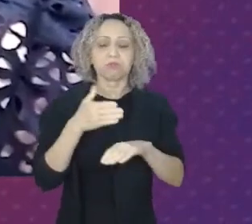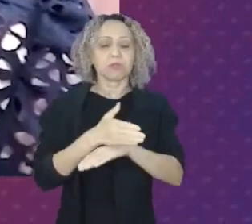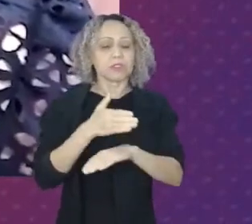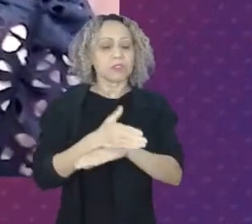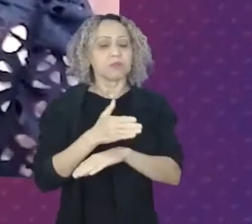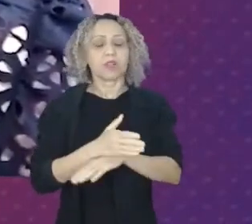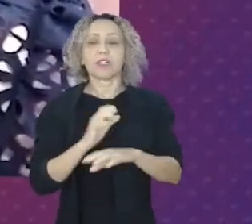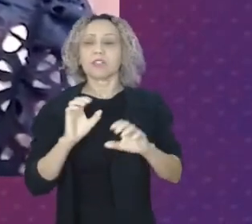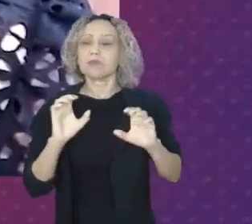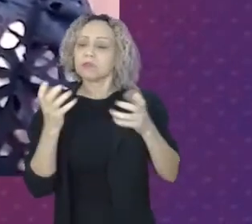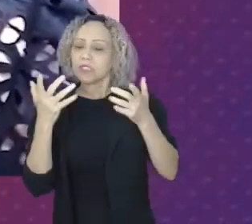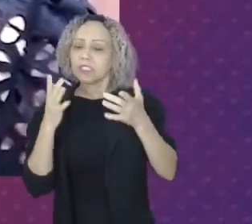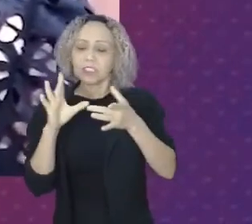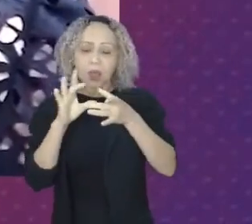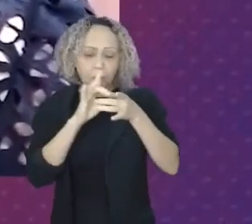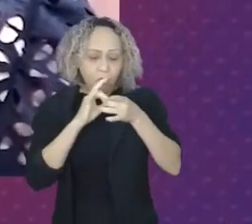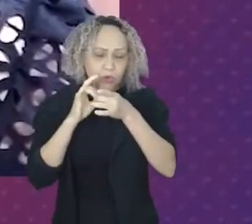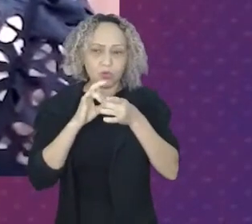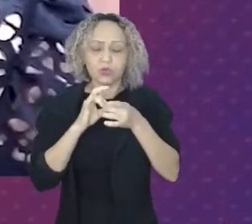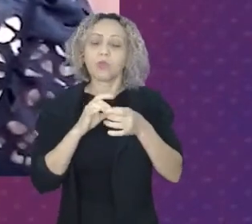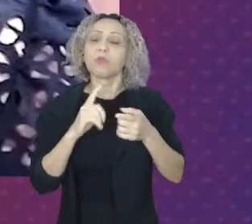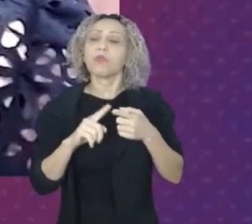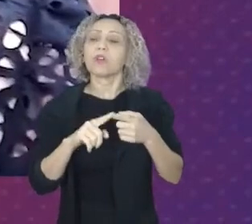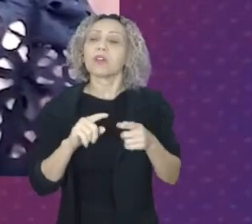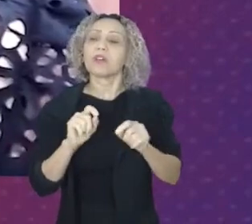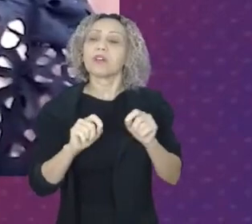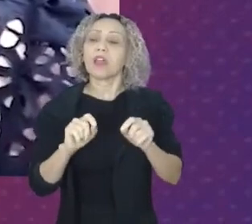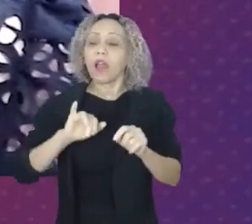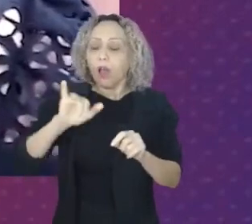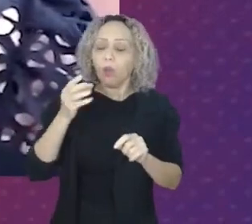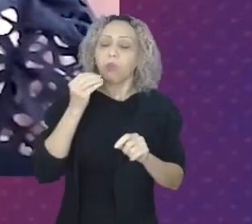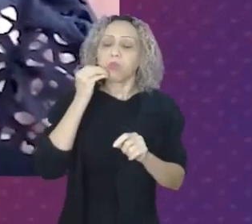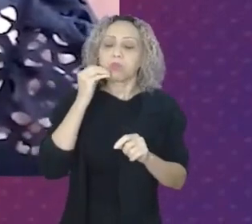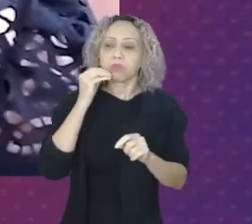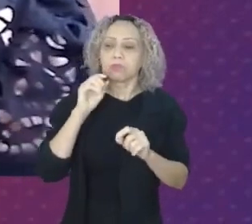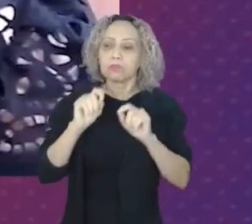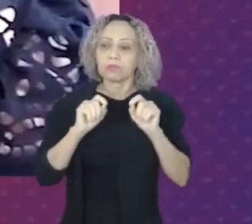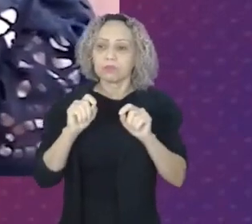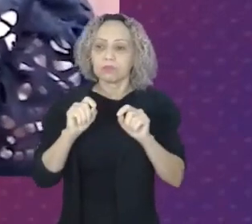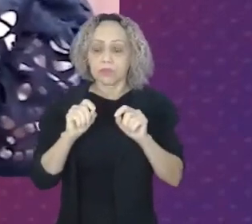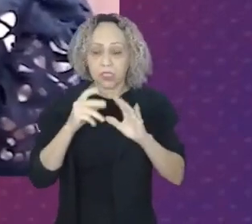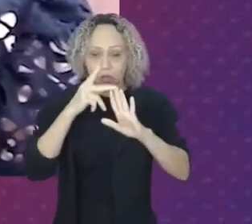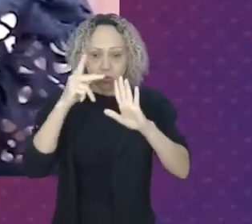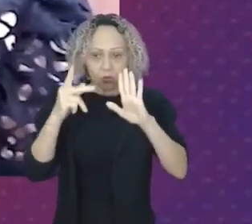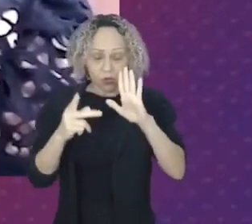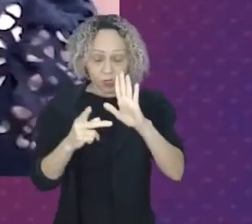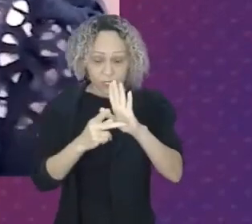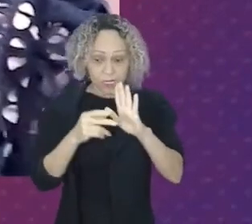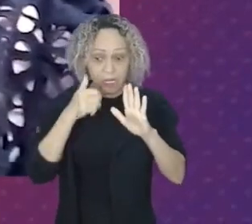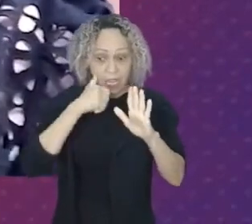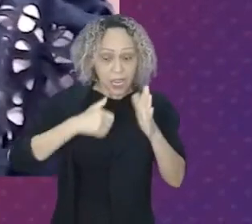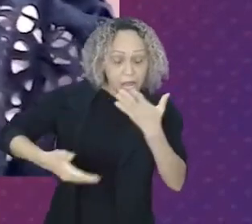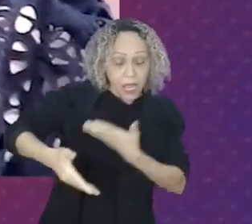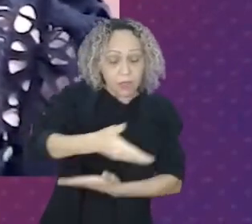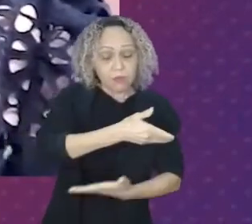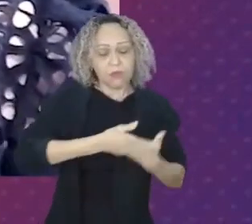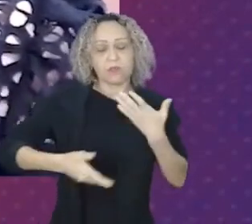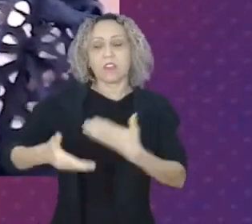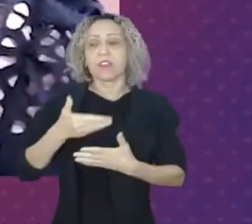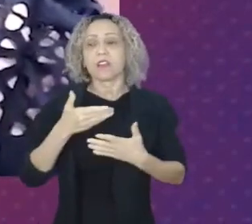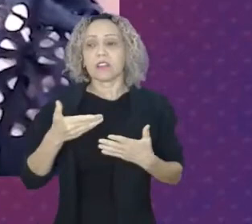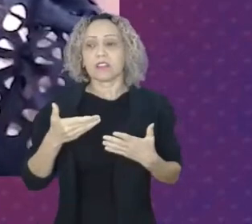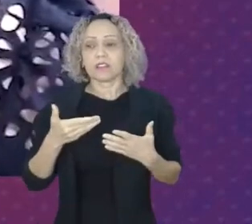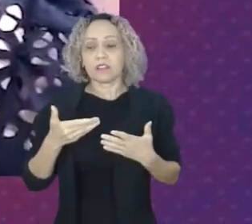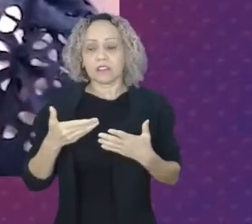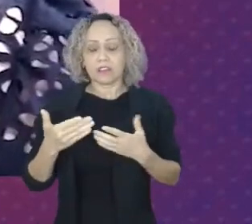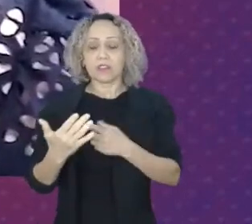eventos, de estarmos juntos, porque a oportunidade que o projeto Elas por Elas